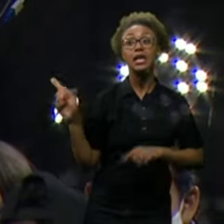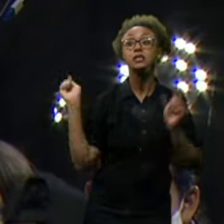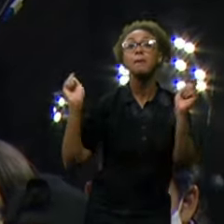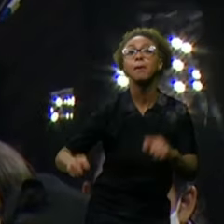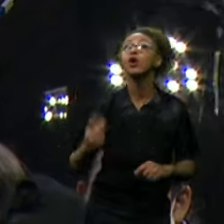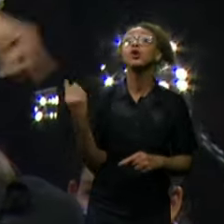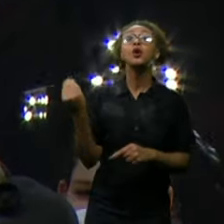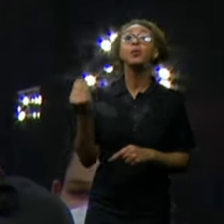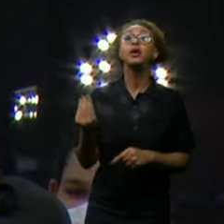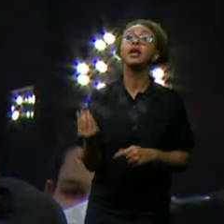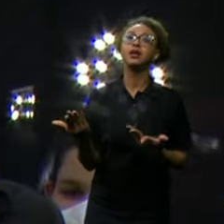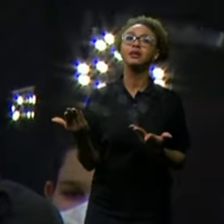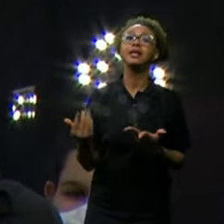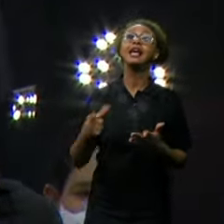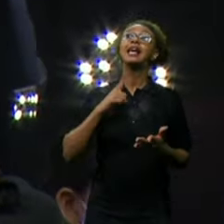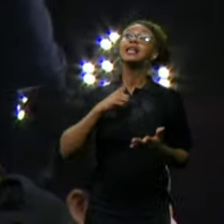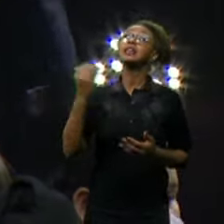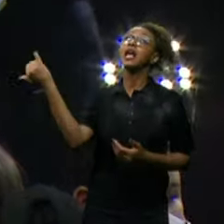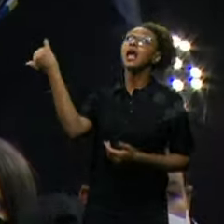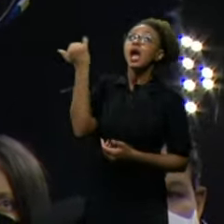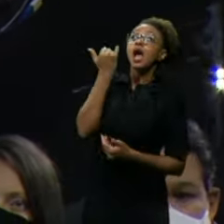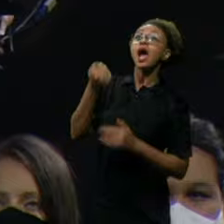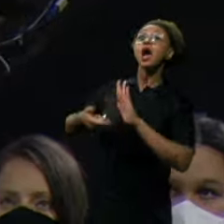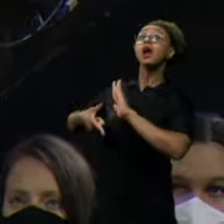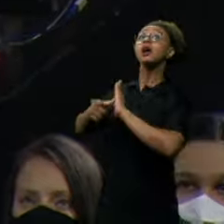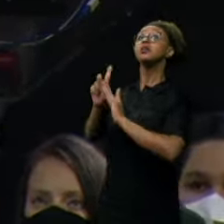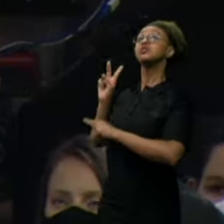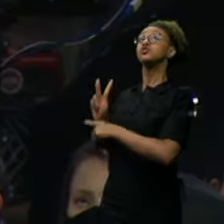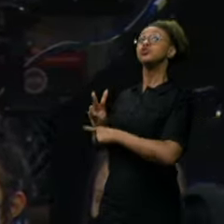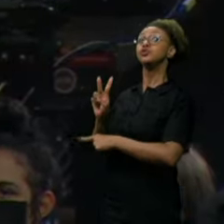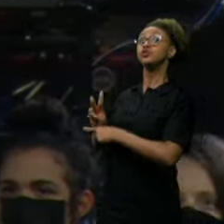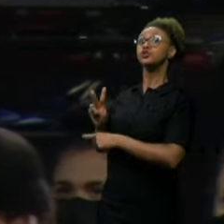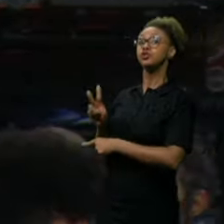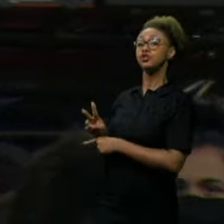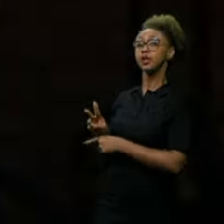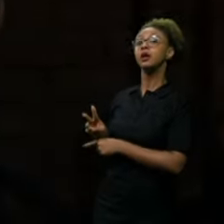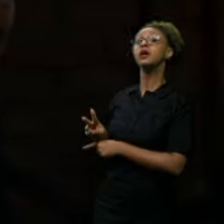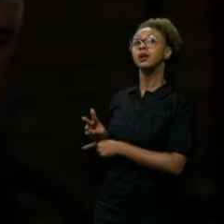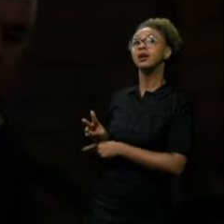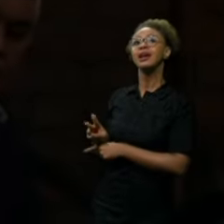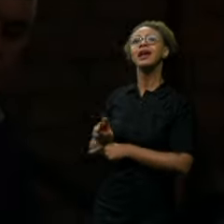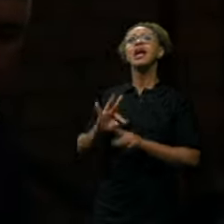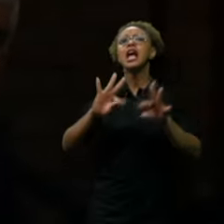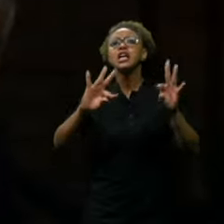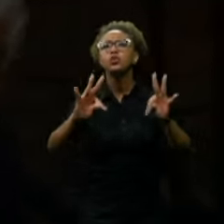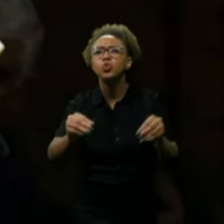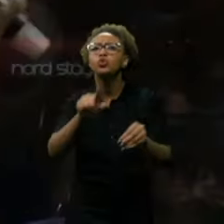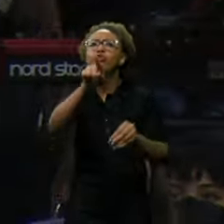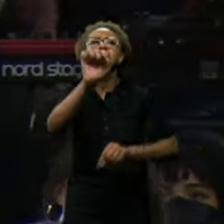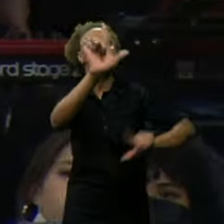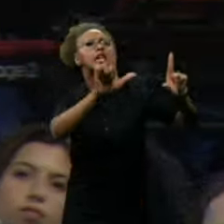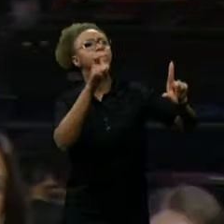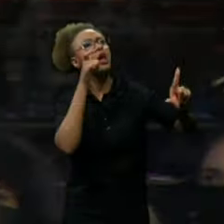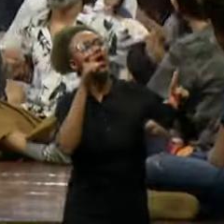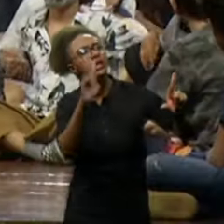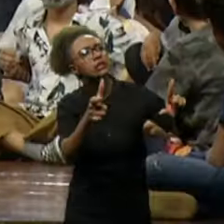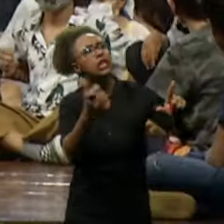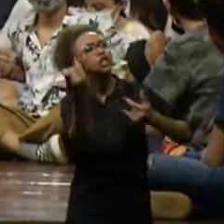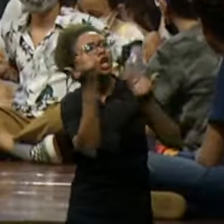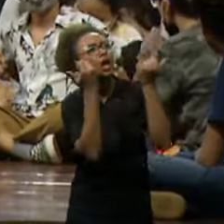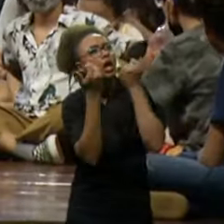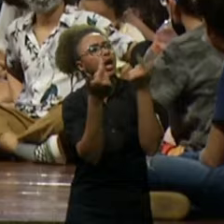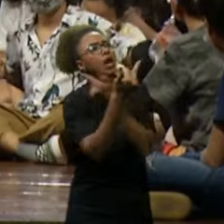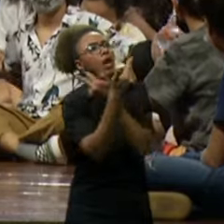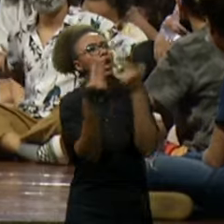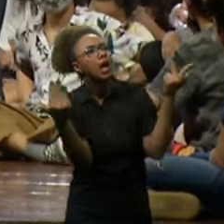têm o privilégio de uma informação antecipada tudo que você vê no jornal ou tudo o que você